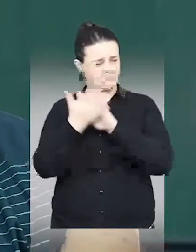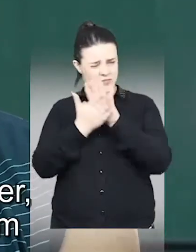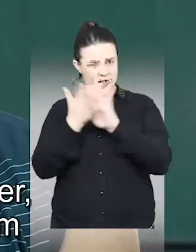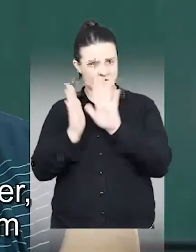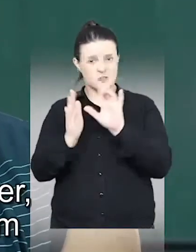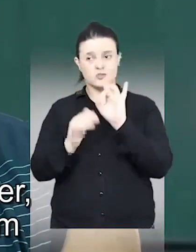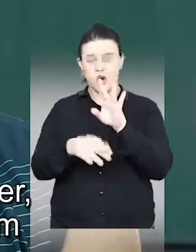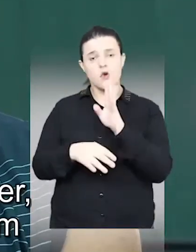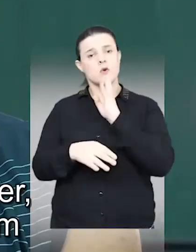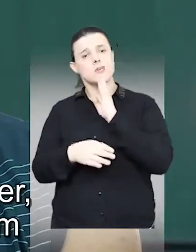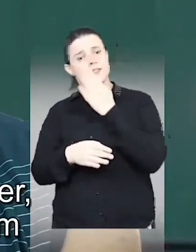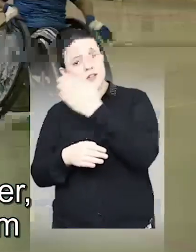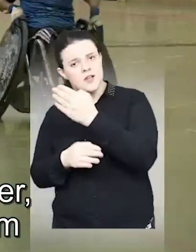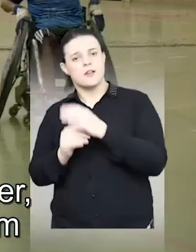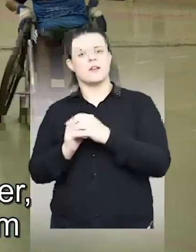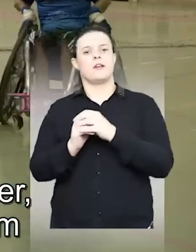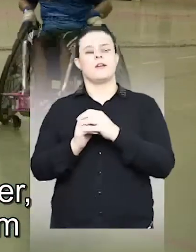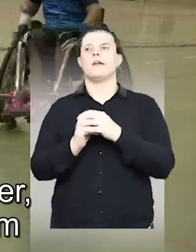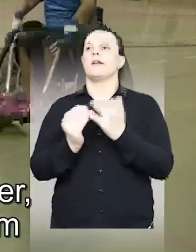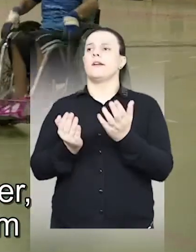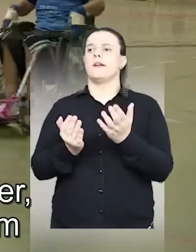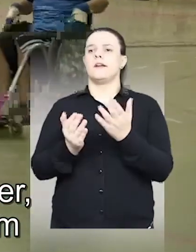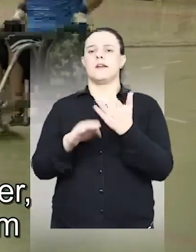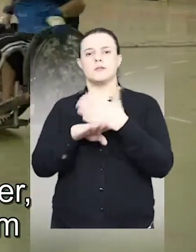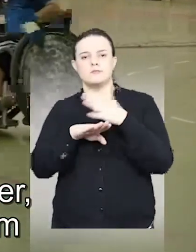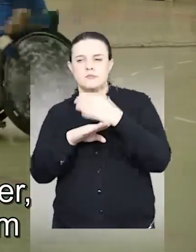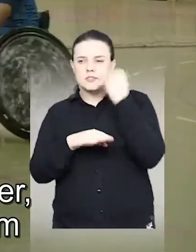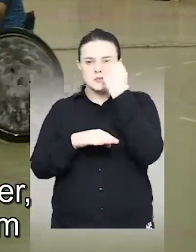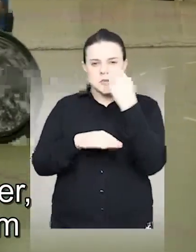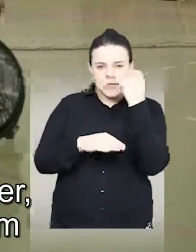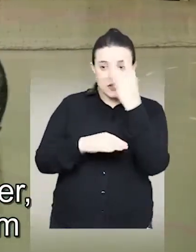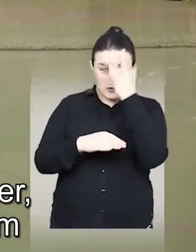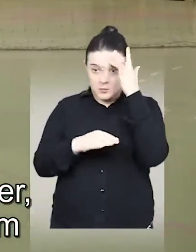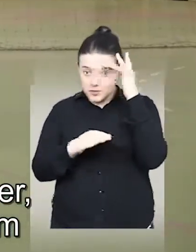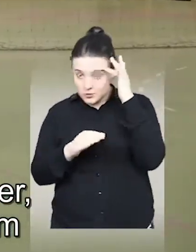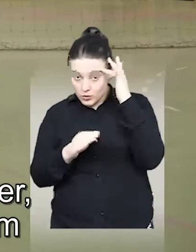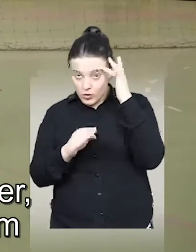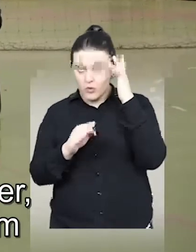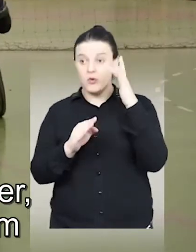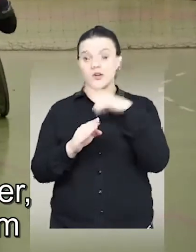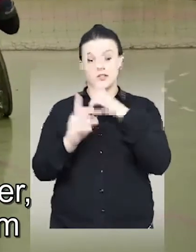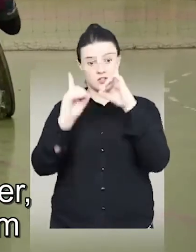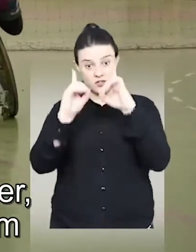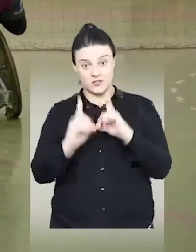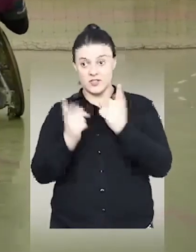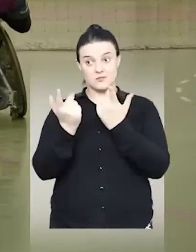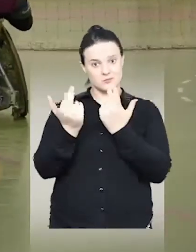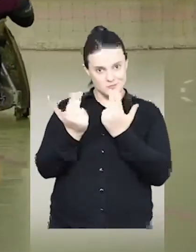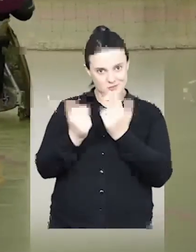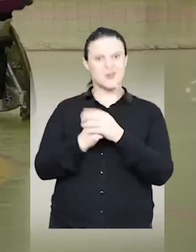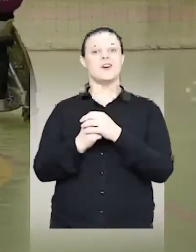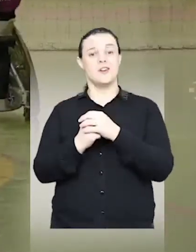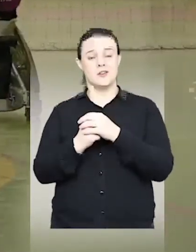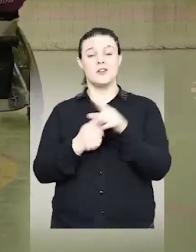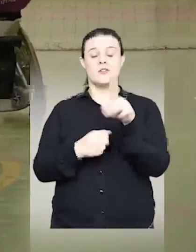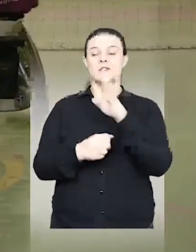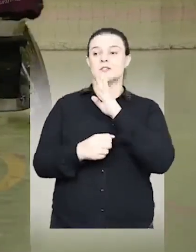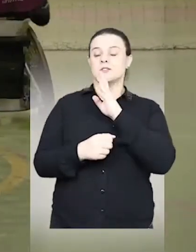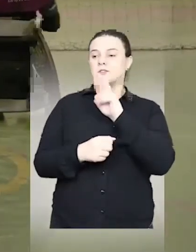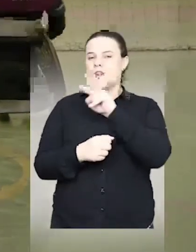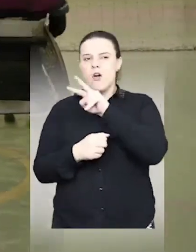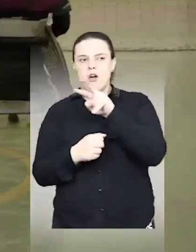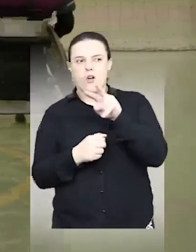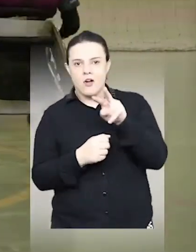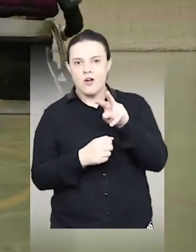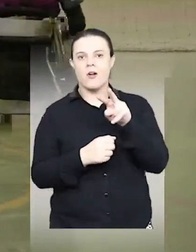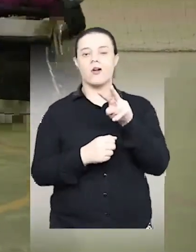competir em alto rendimento, mas vai conhecer, vai ter experiência com pessoas com deficiência parecida com a sua, que